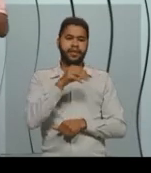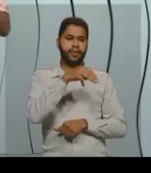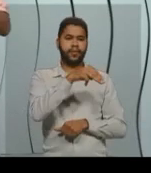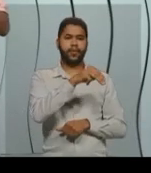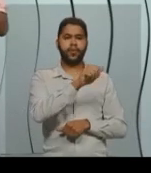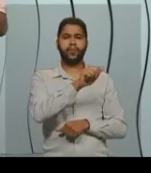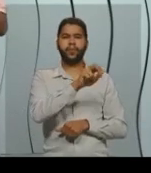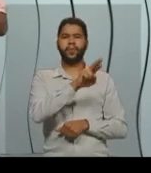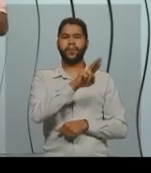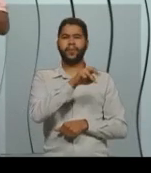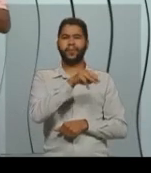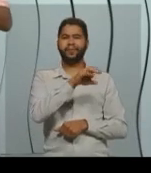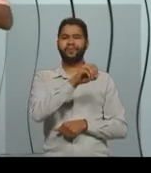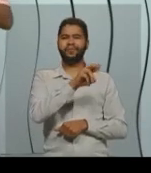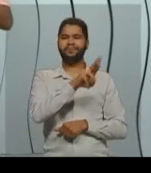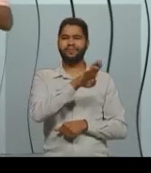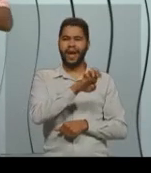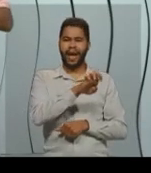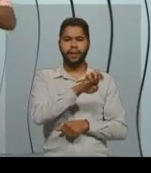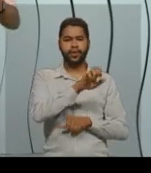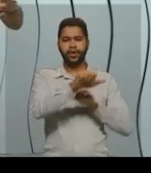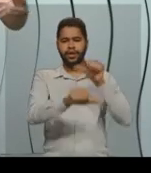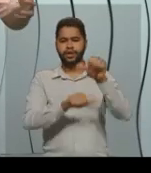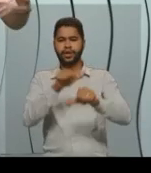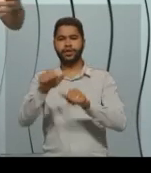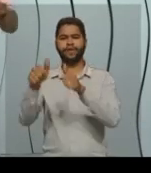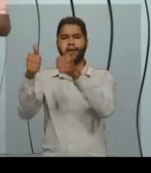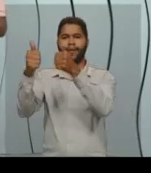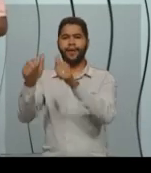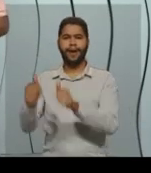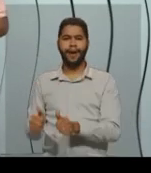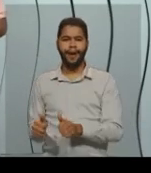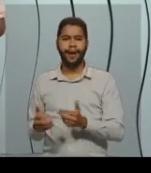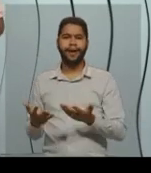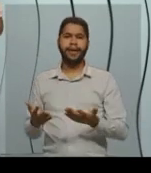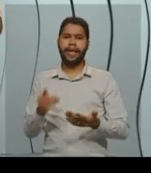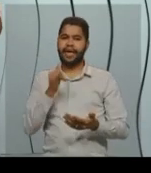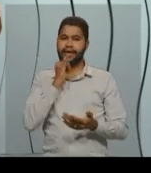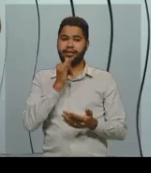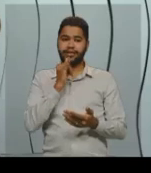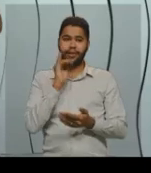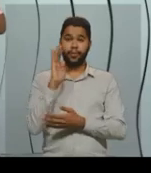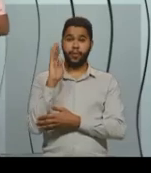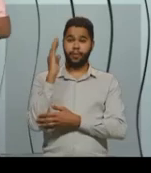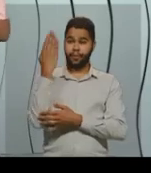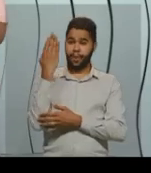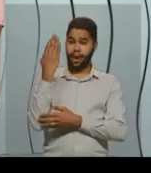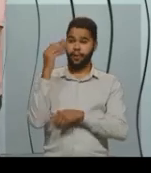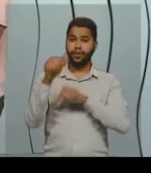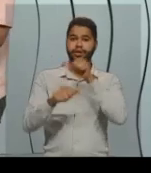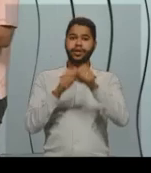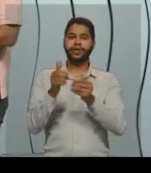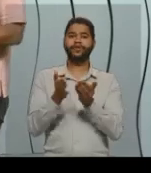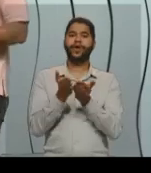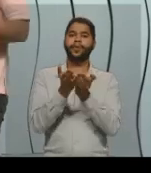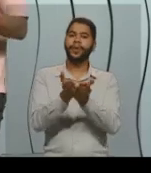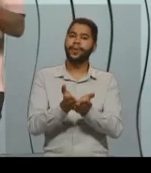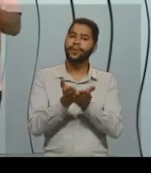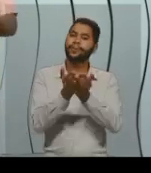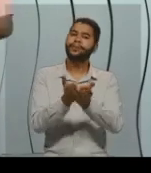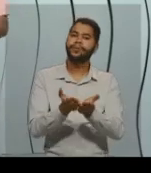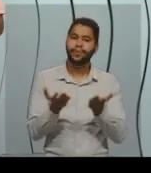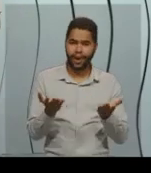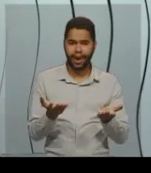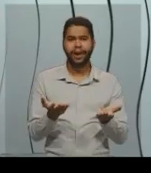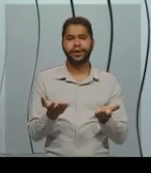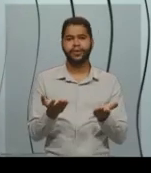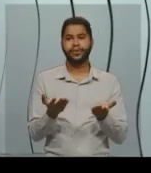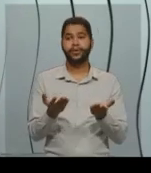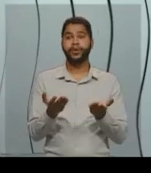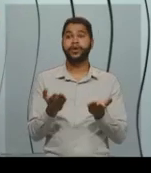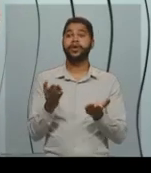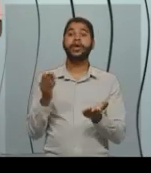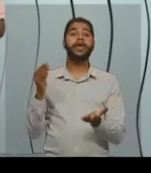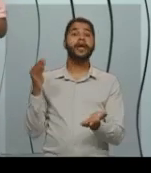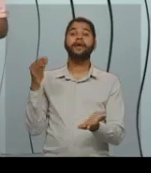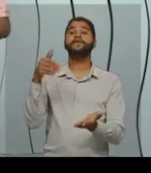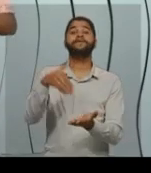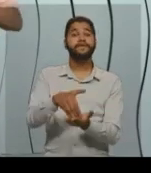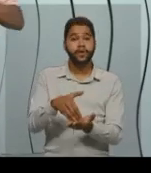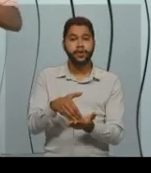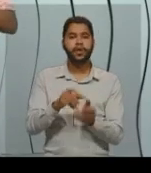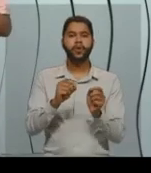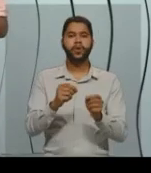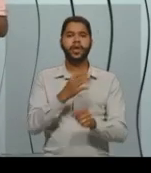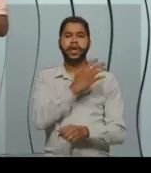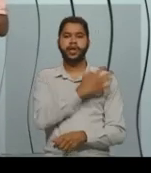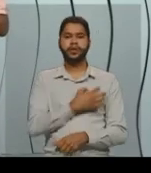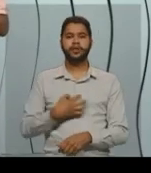quem transforma um tronco de árvore num barco, por exemplo. E a causa final, que para Aristóteles é uma das mais importantes,